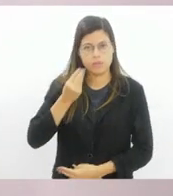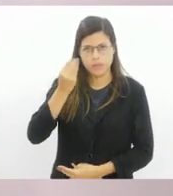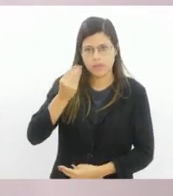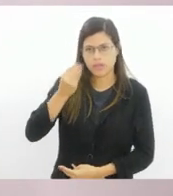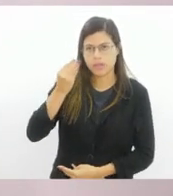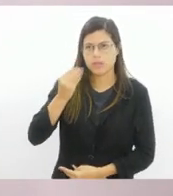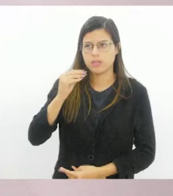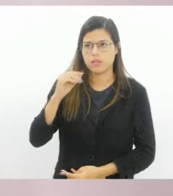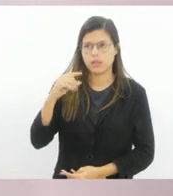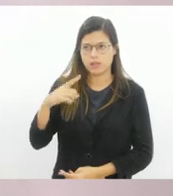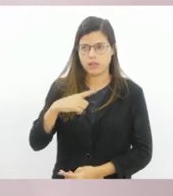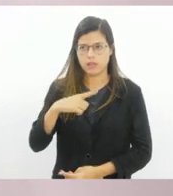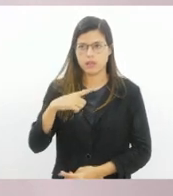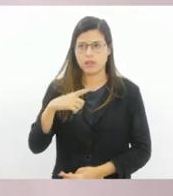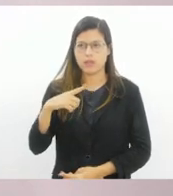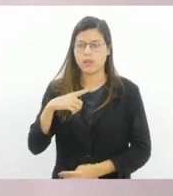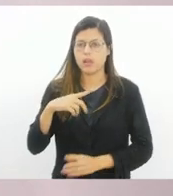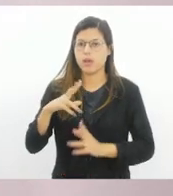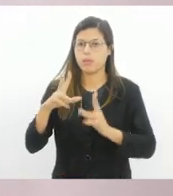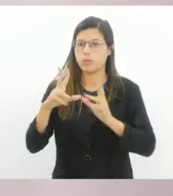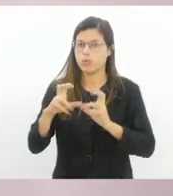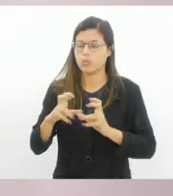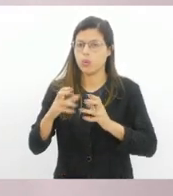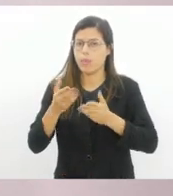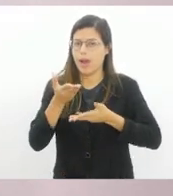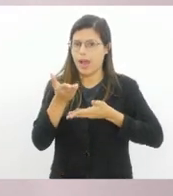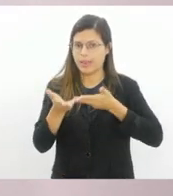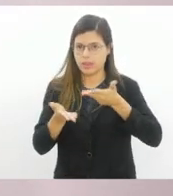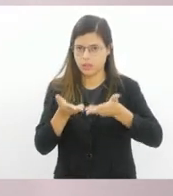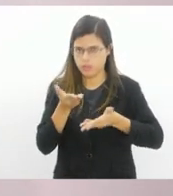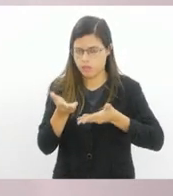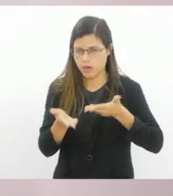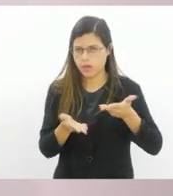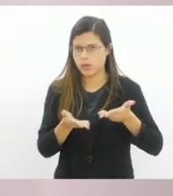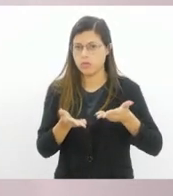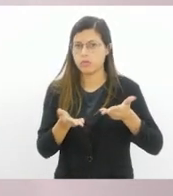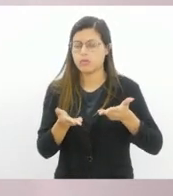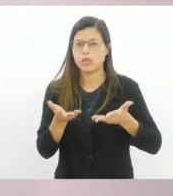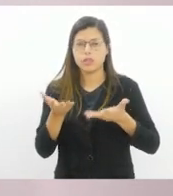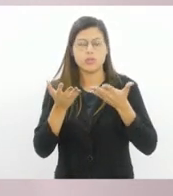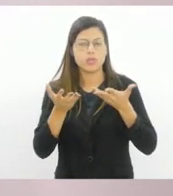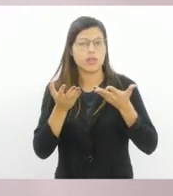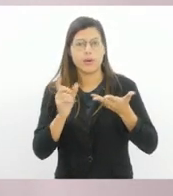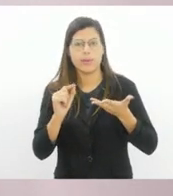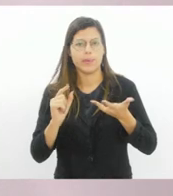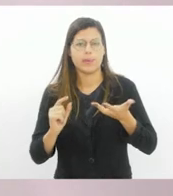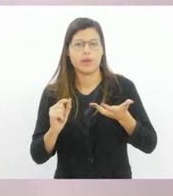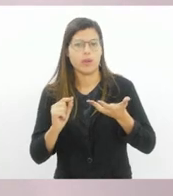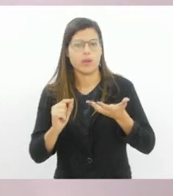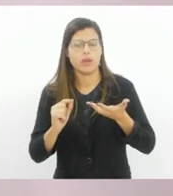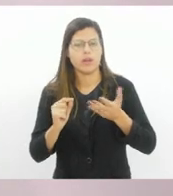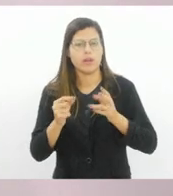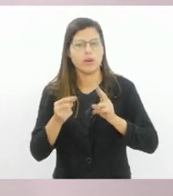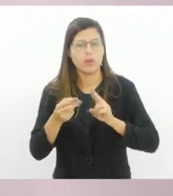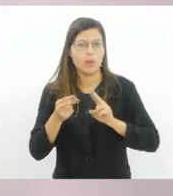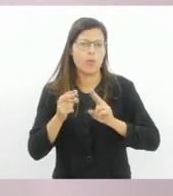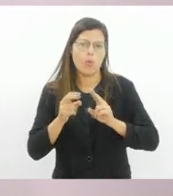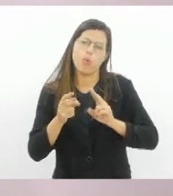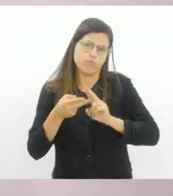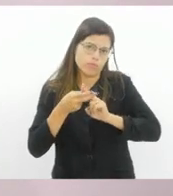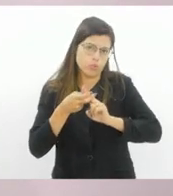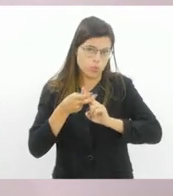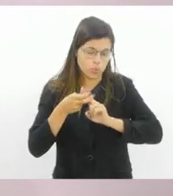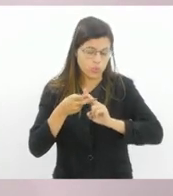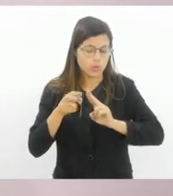aqui com relação às atendidas, o que a gente espera é que o sistema de saúde, né, o